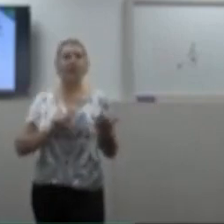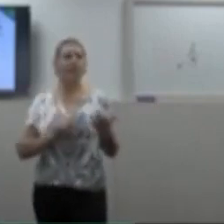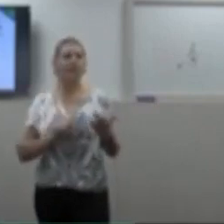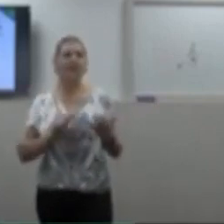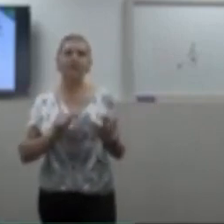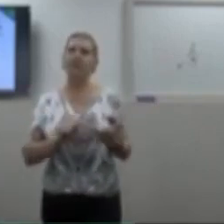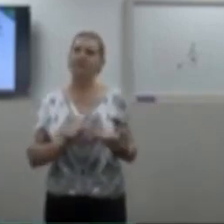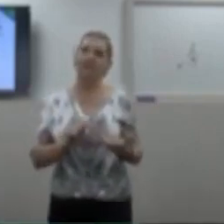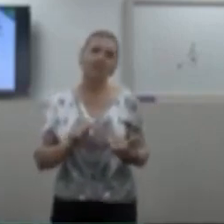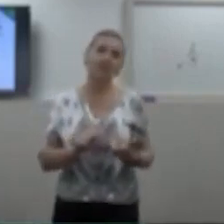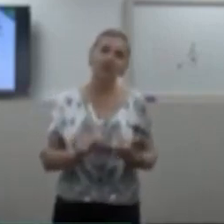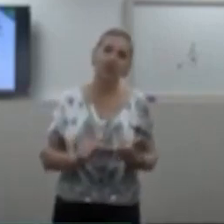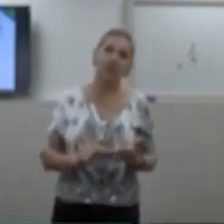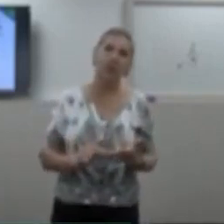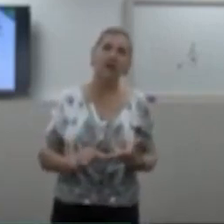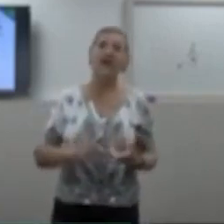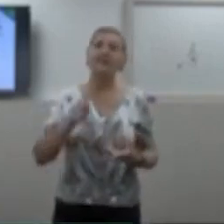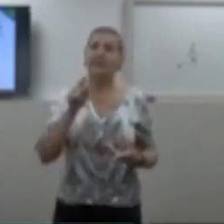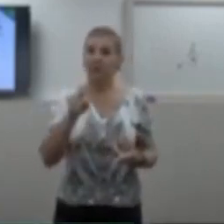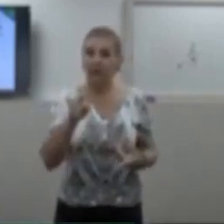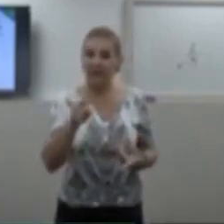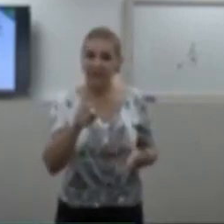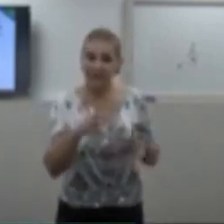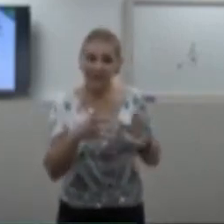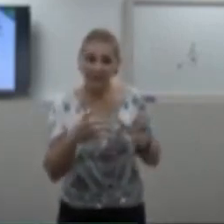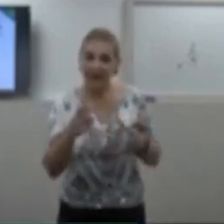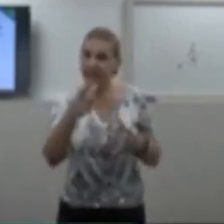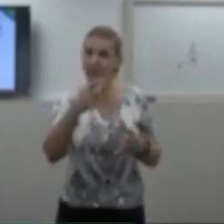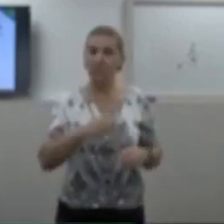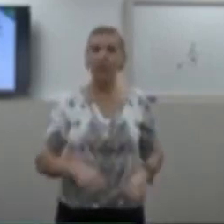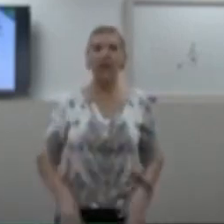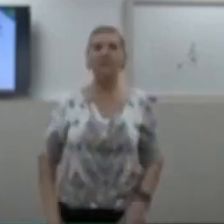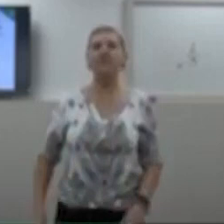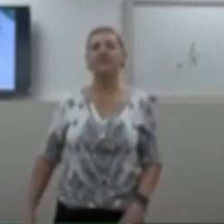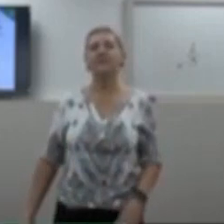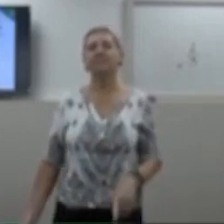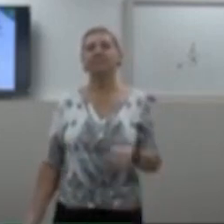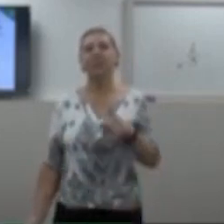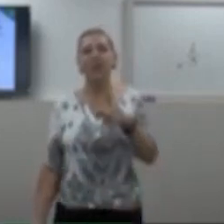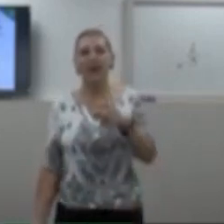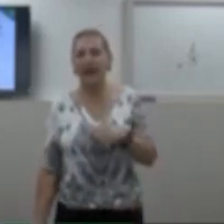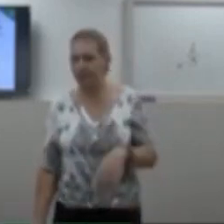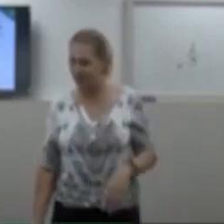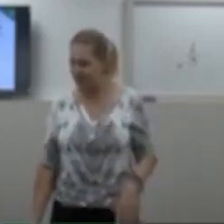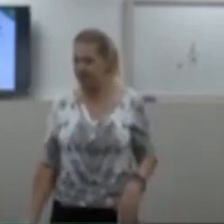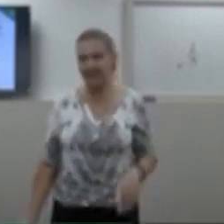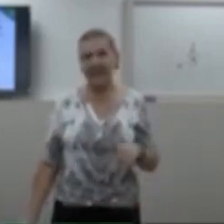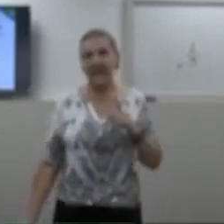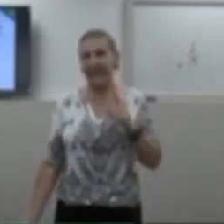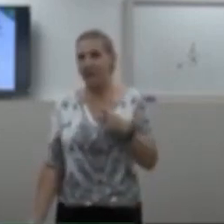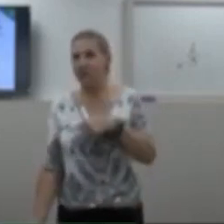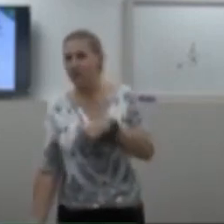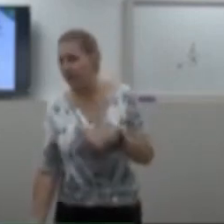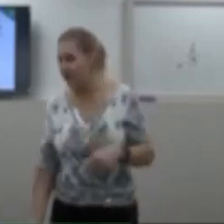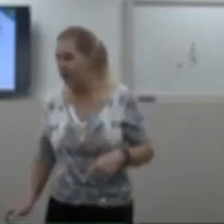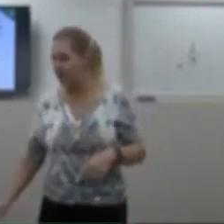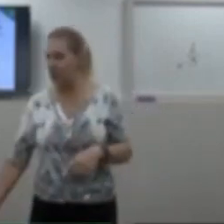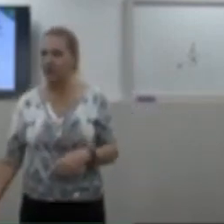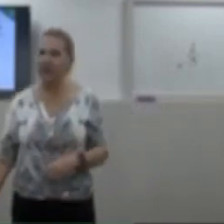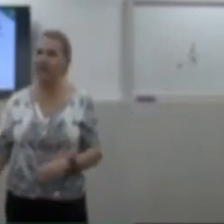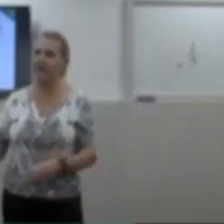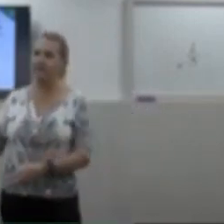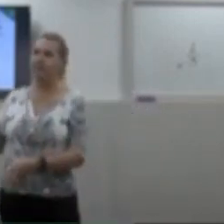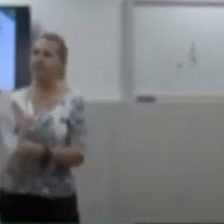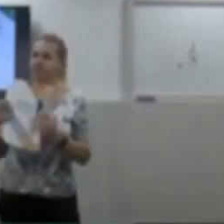conhecer. Quarteto, terceto, dístico. Sabe do que eles fazem parte? Dos poemas. Poemas. Lá no seu livro de